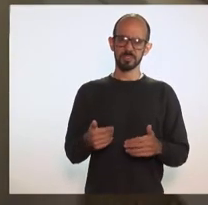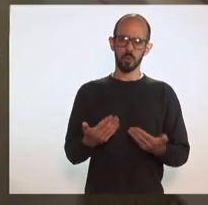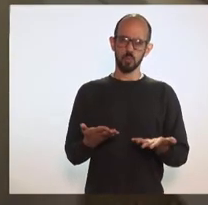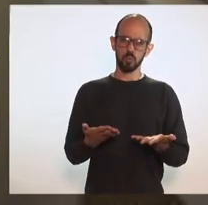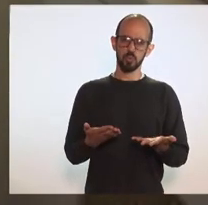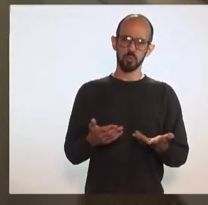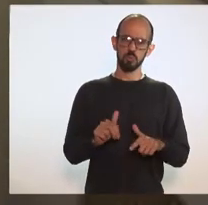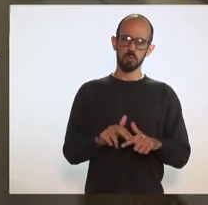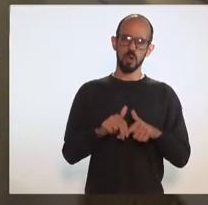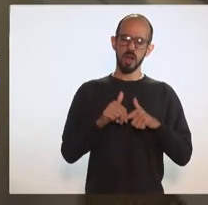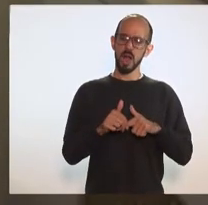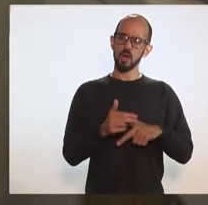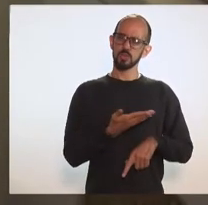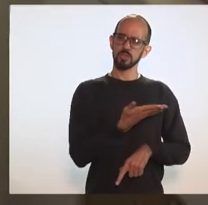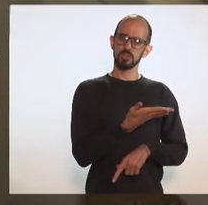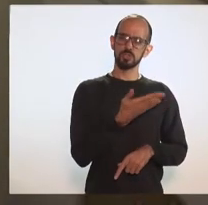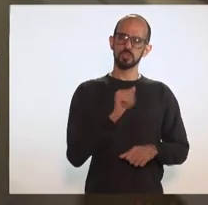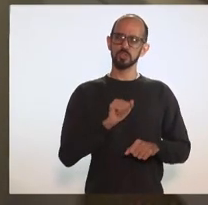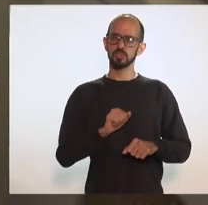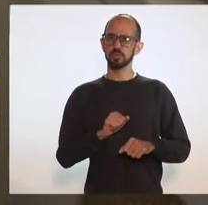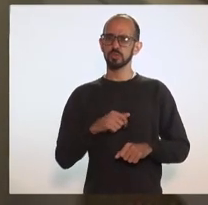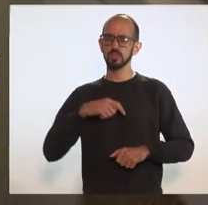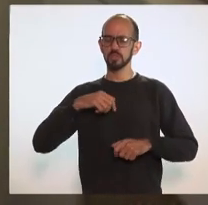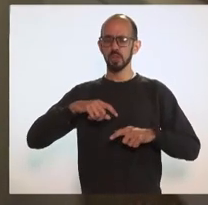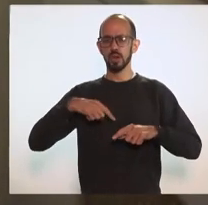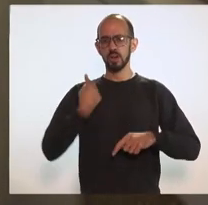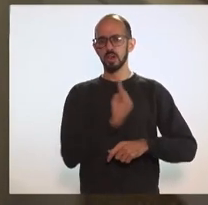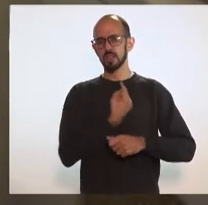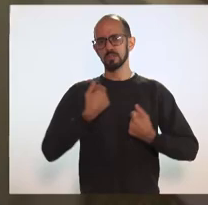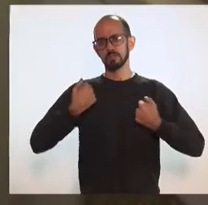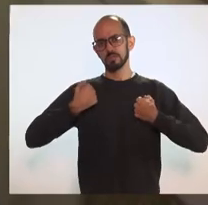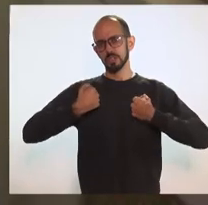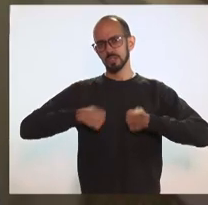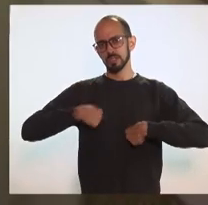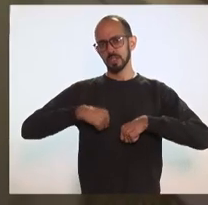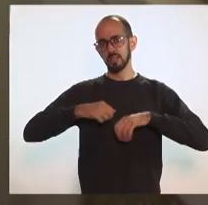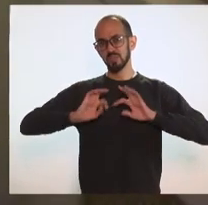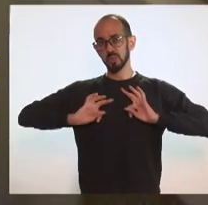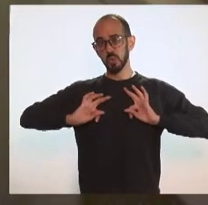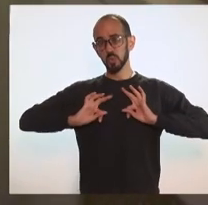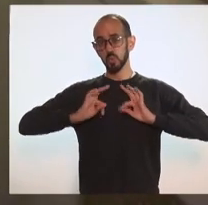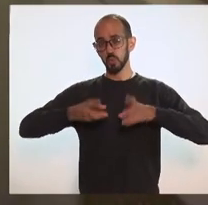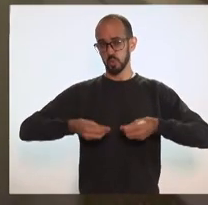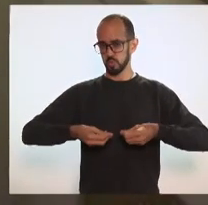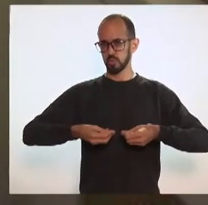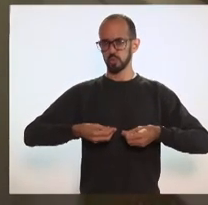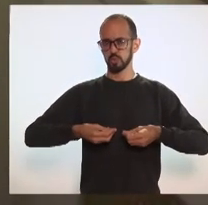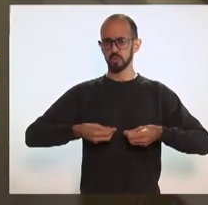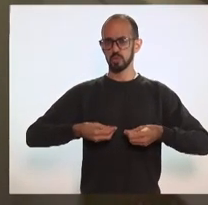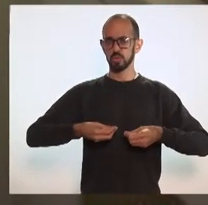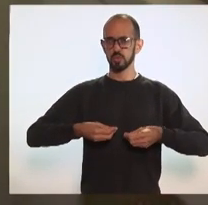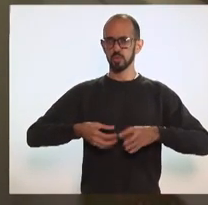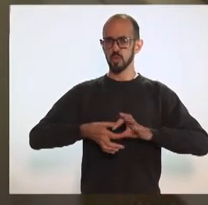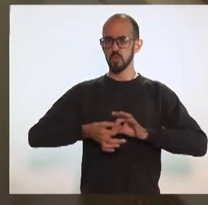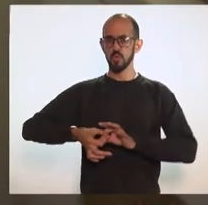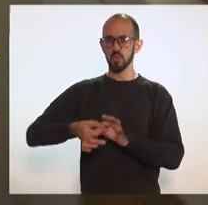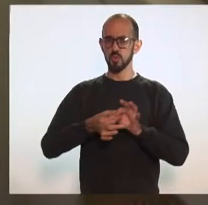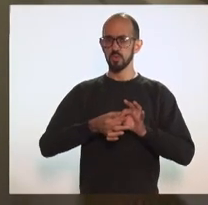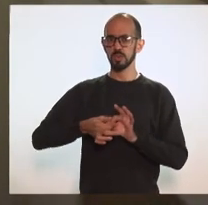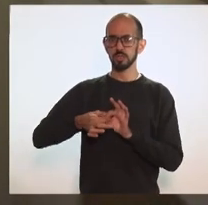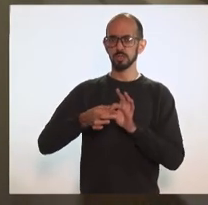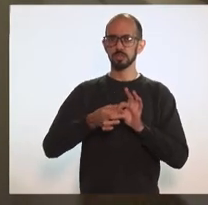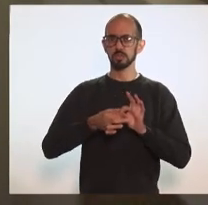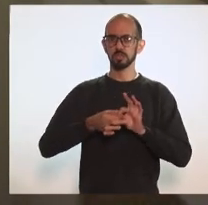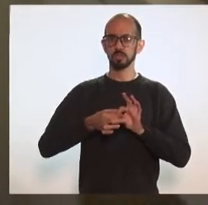diante disso Devíamos estar todos sem exceção a união